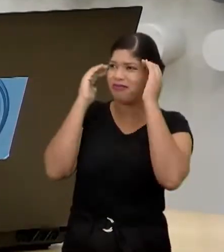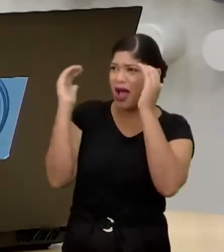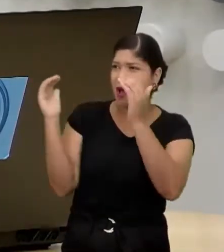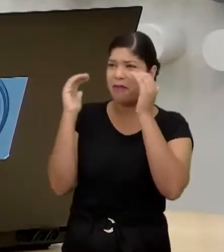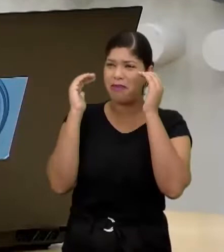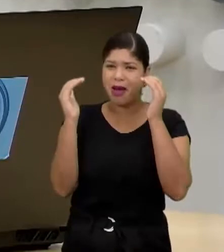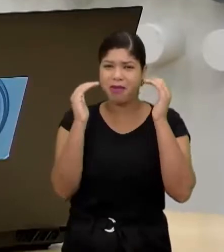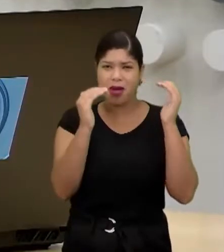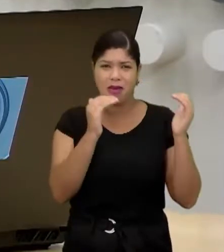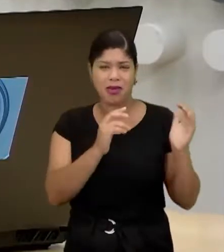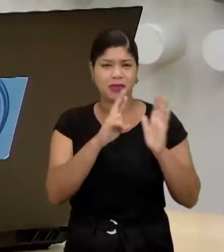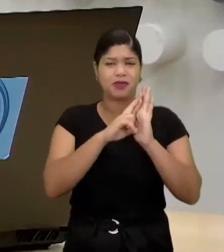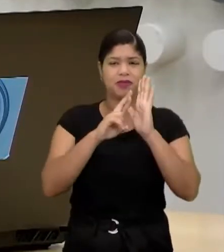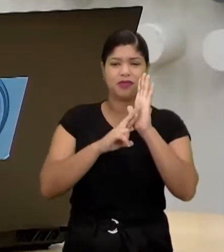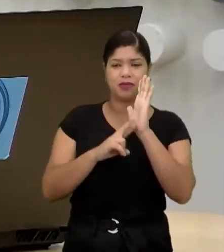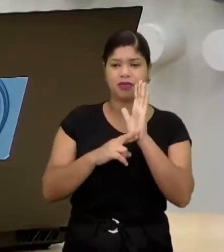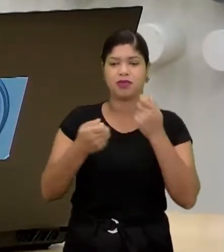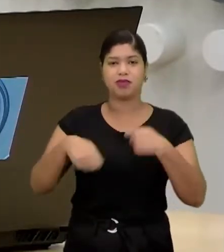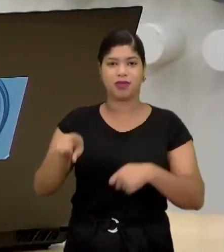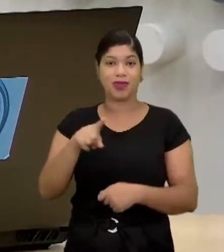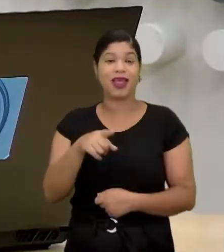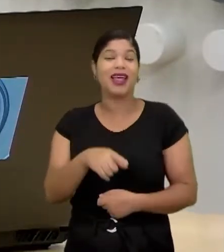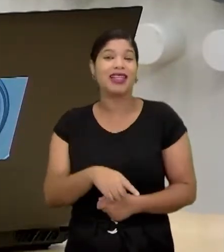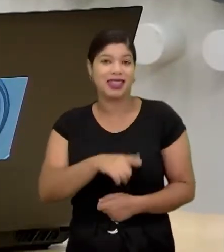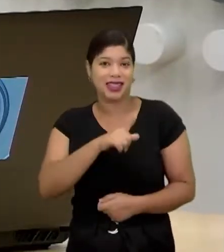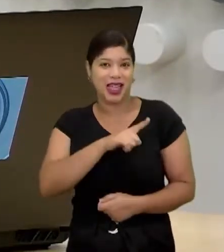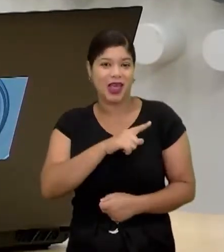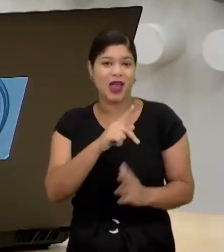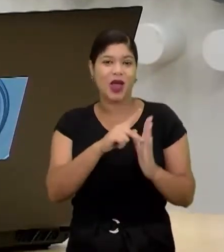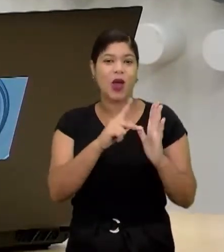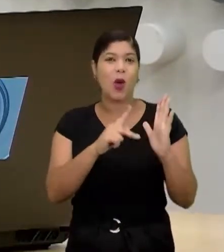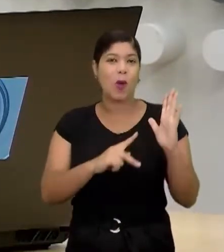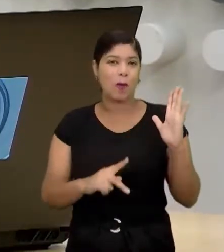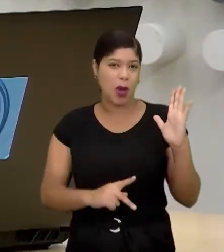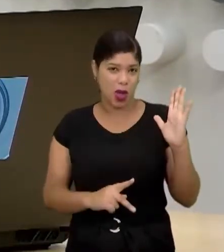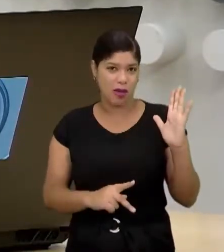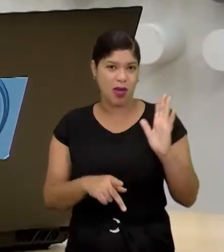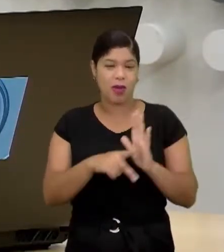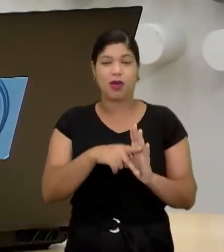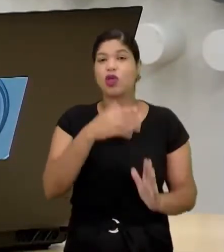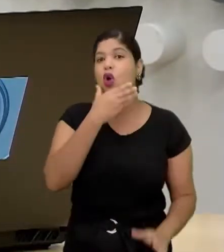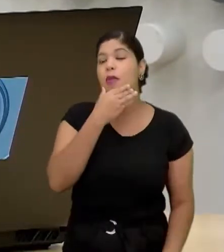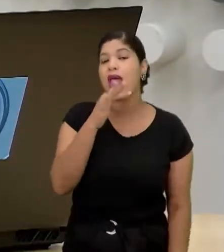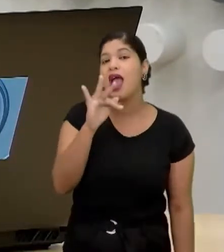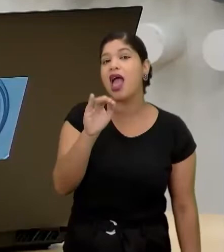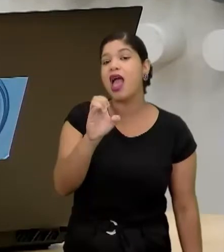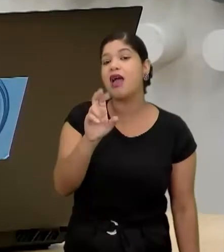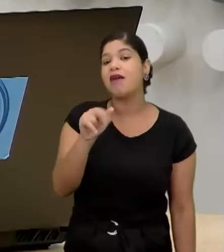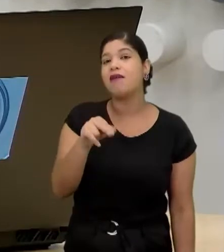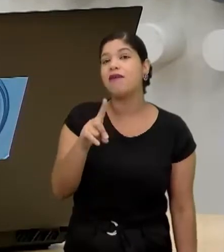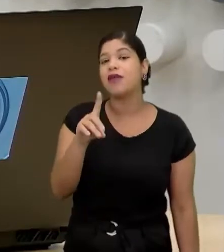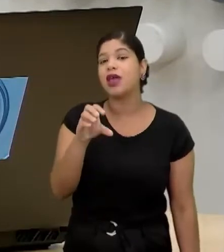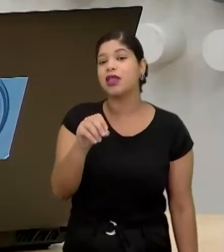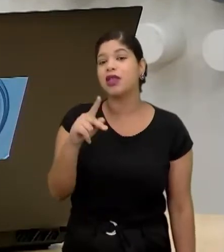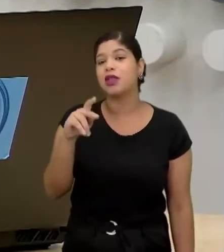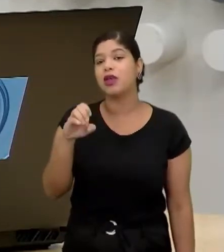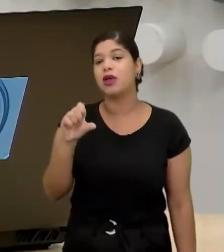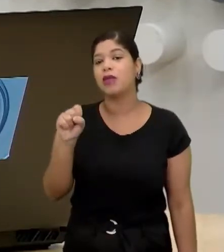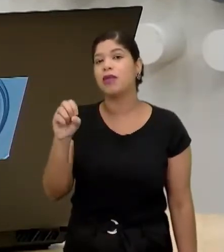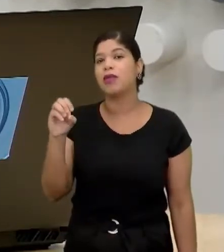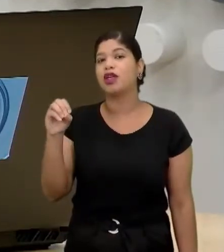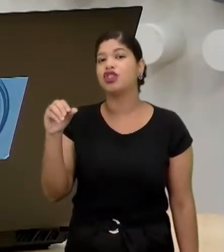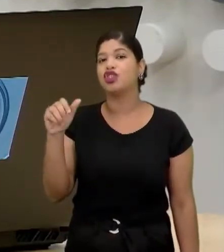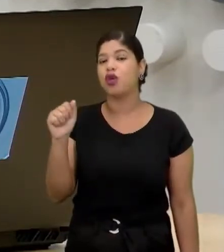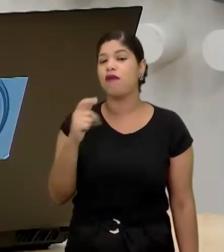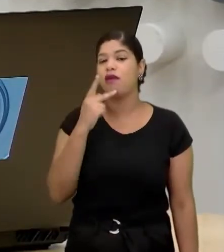colocar que nem no poema tabacaria de Fernando Pessoa né coloquei uma máscara na minha face quando fui tirar estava pegada